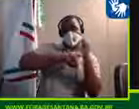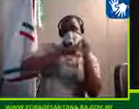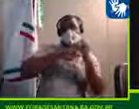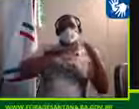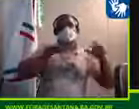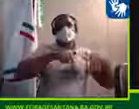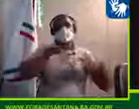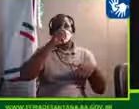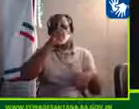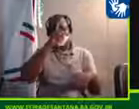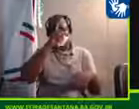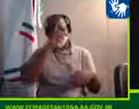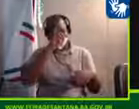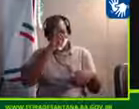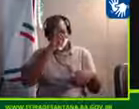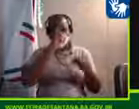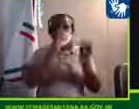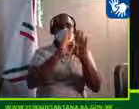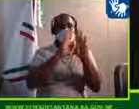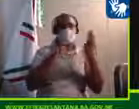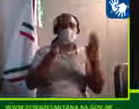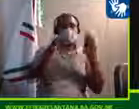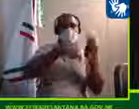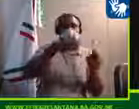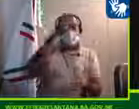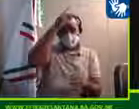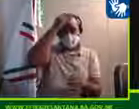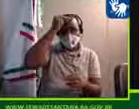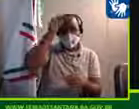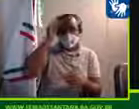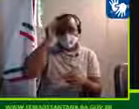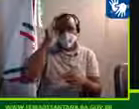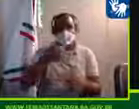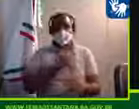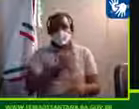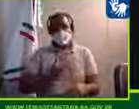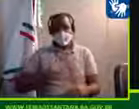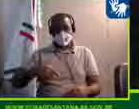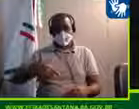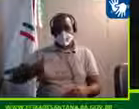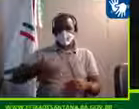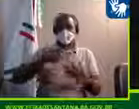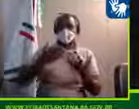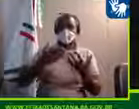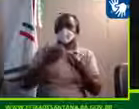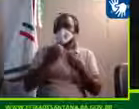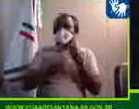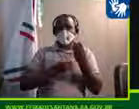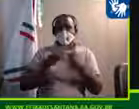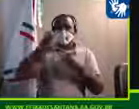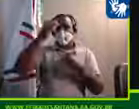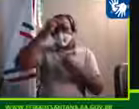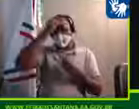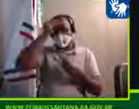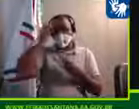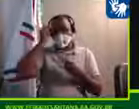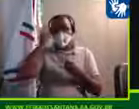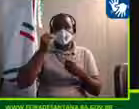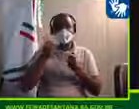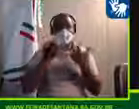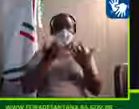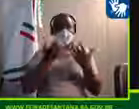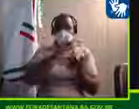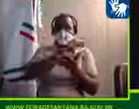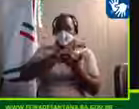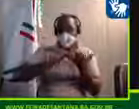ao hospital de campanha da prefeitura, do governo municipal, cobrando